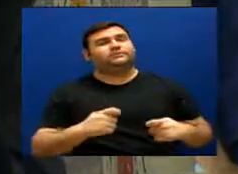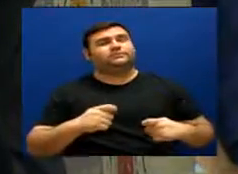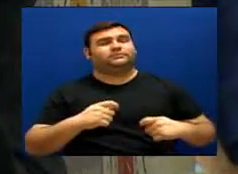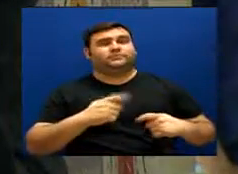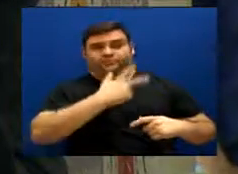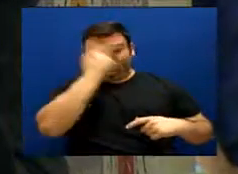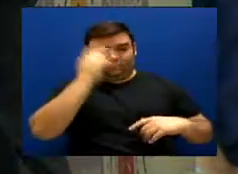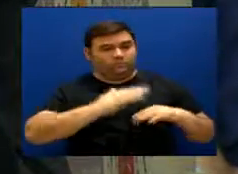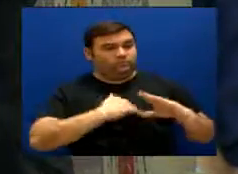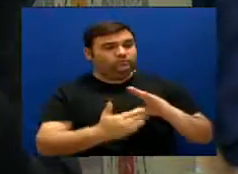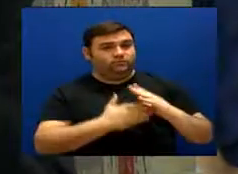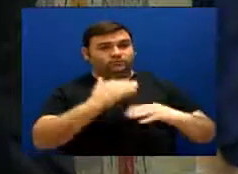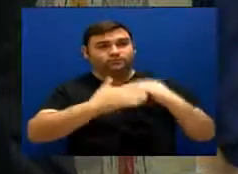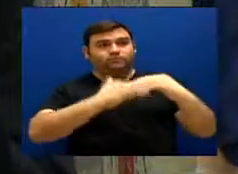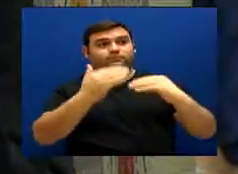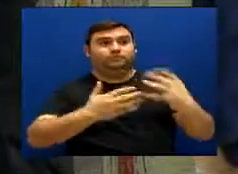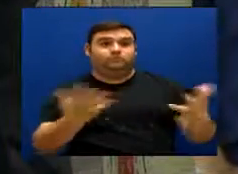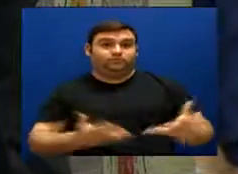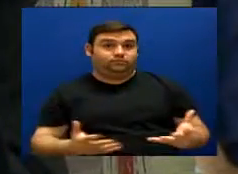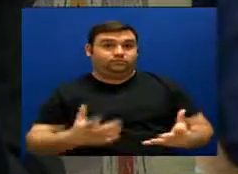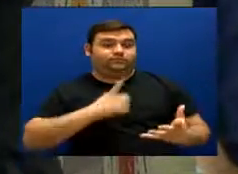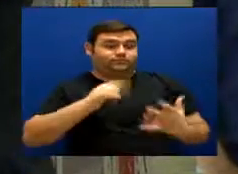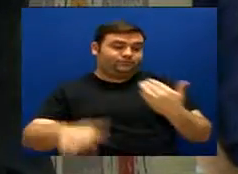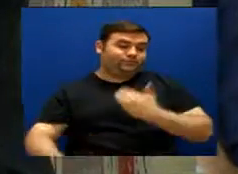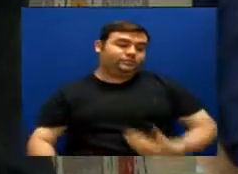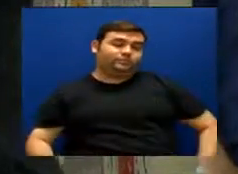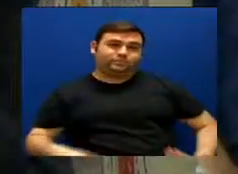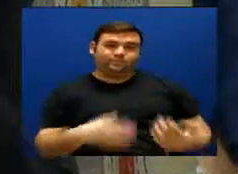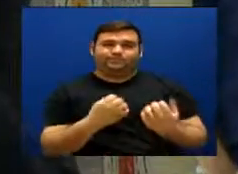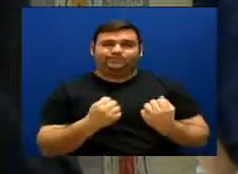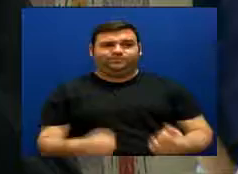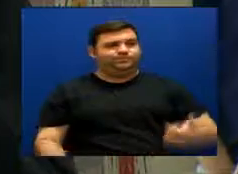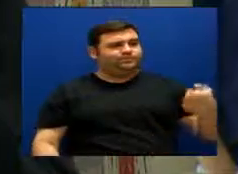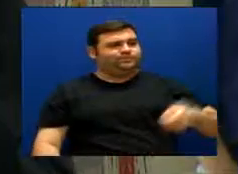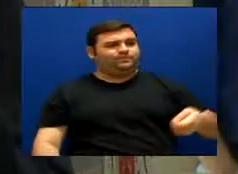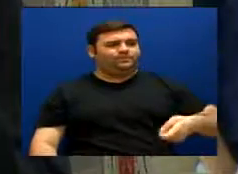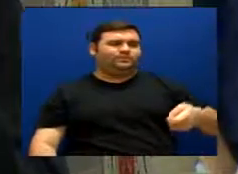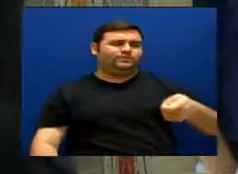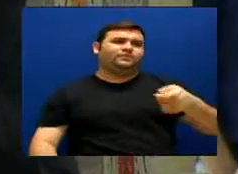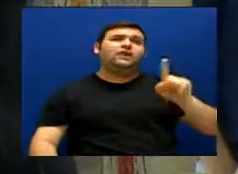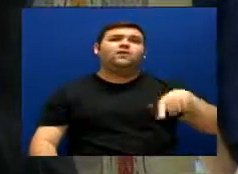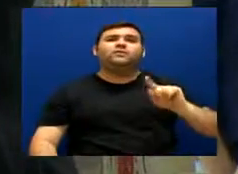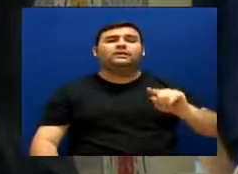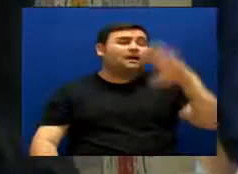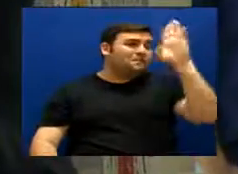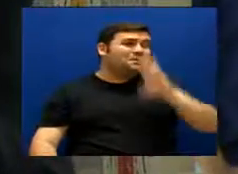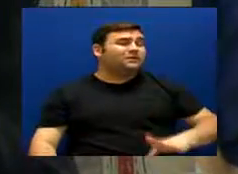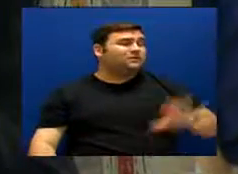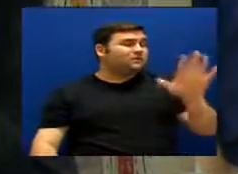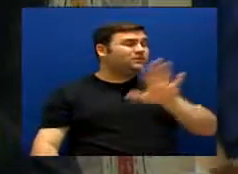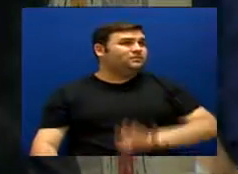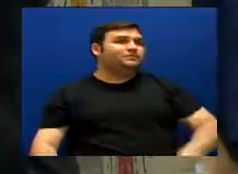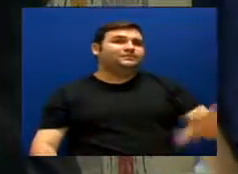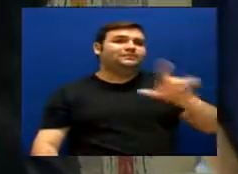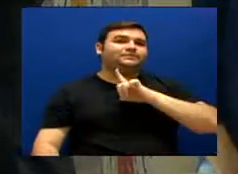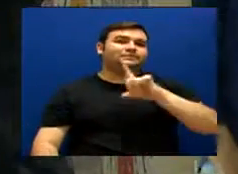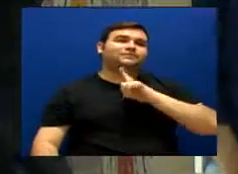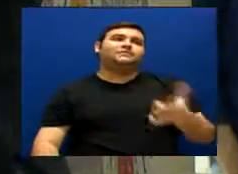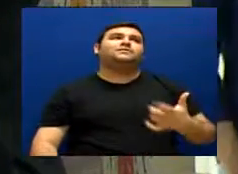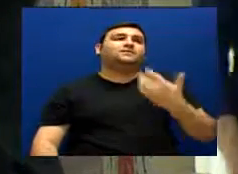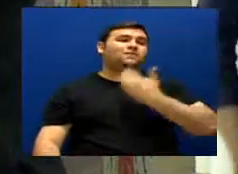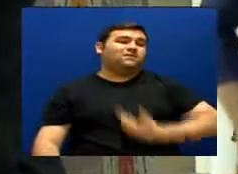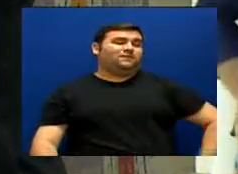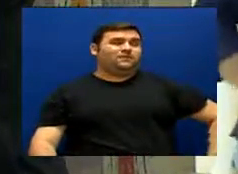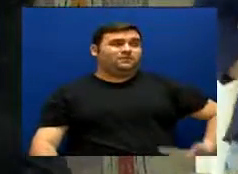a nação se desenvolver. Enquanto tivermos um governo pesado, eu não falo em nível municipal, estadual e federal, um